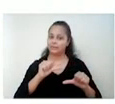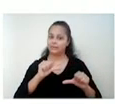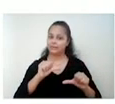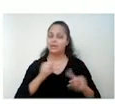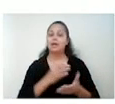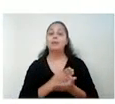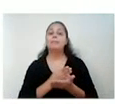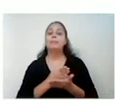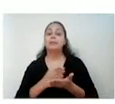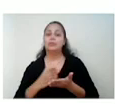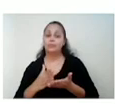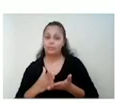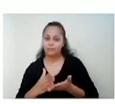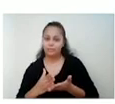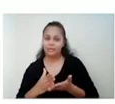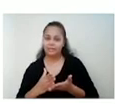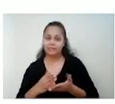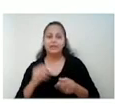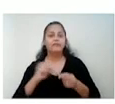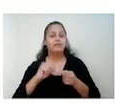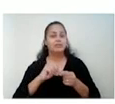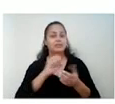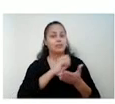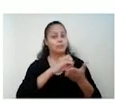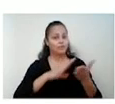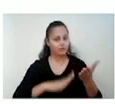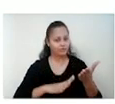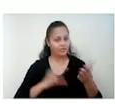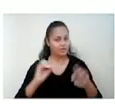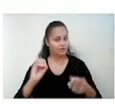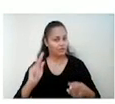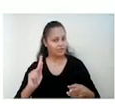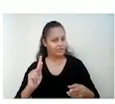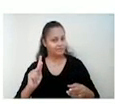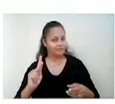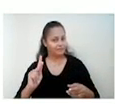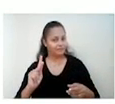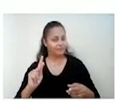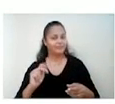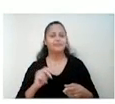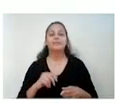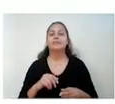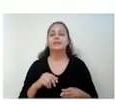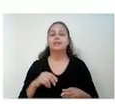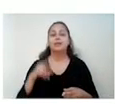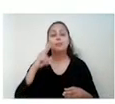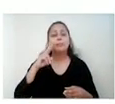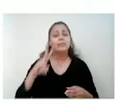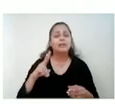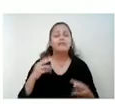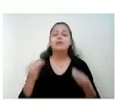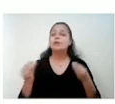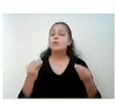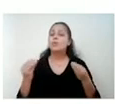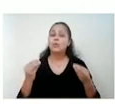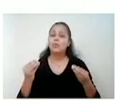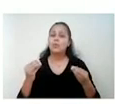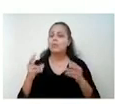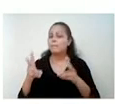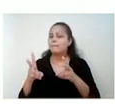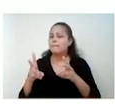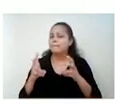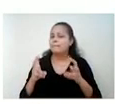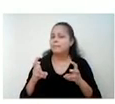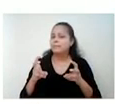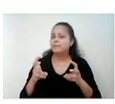Para iniciar esse módulo, nós vamos realizar uma atividade, ok? Para ver como que está a